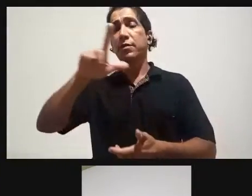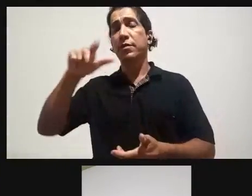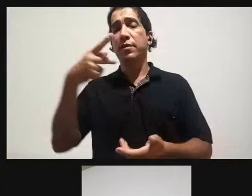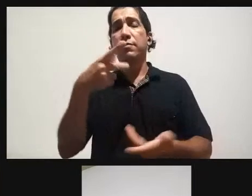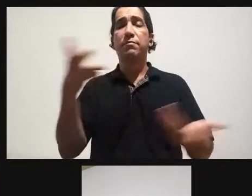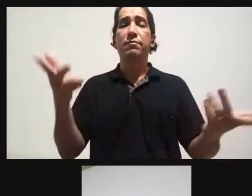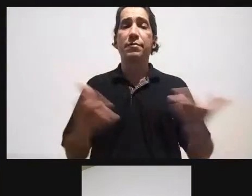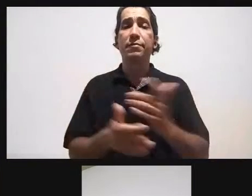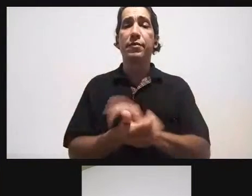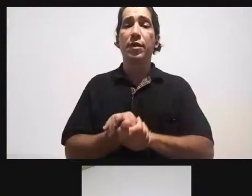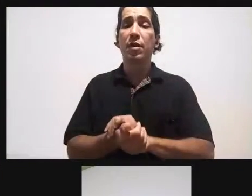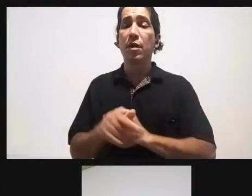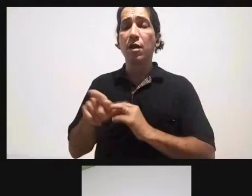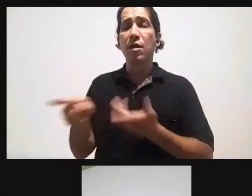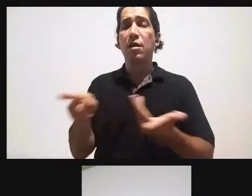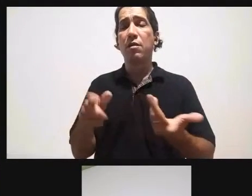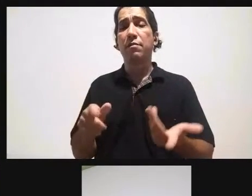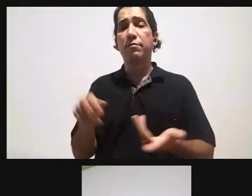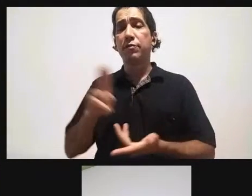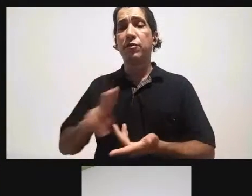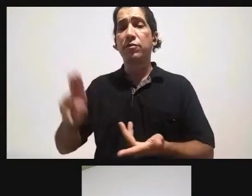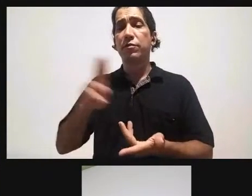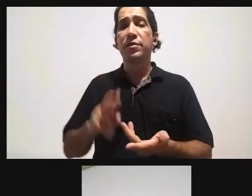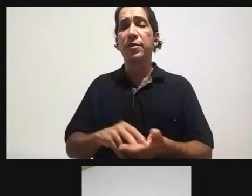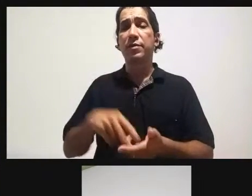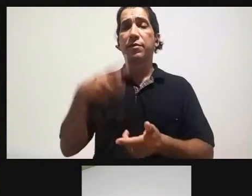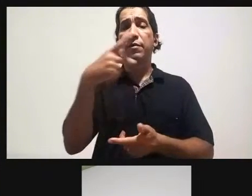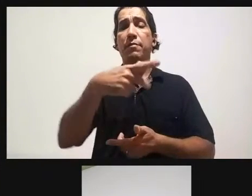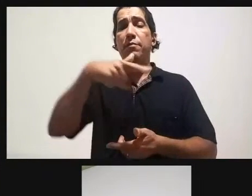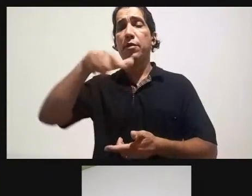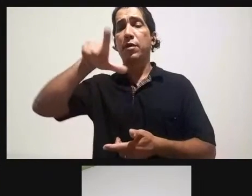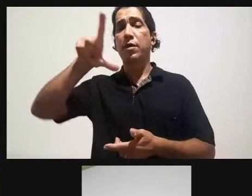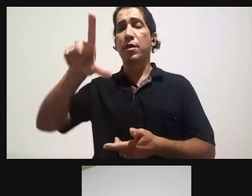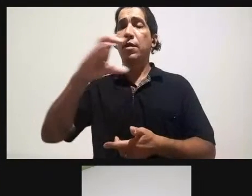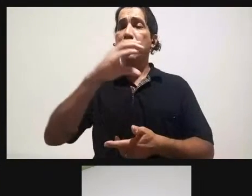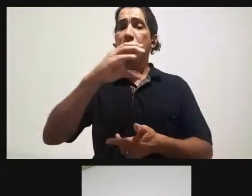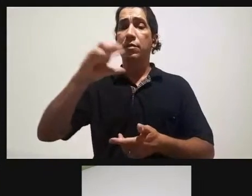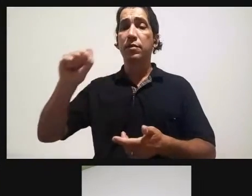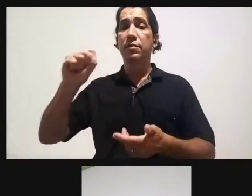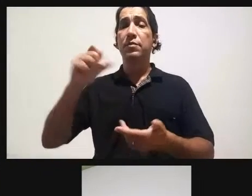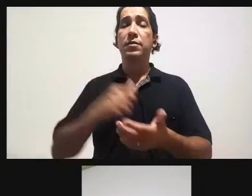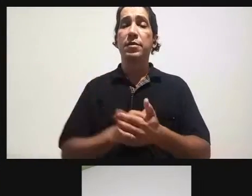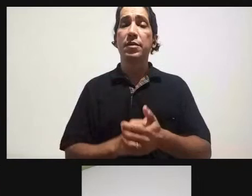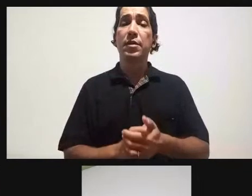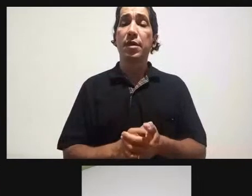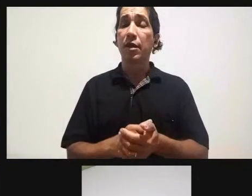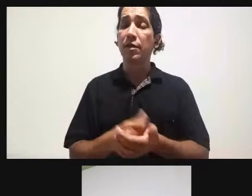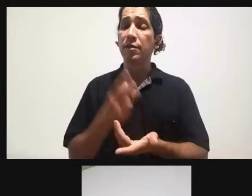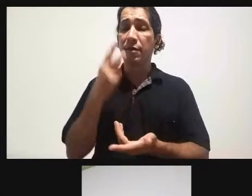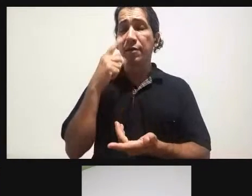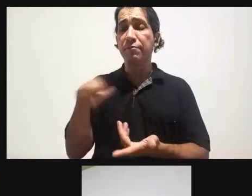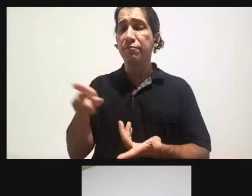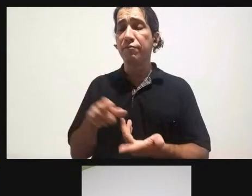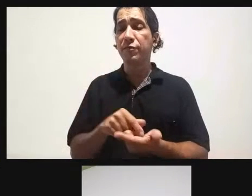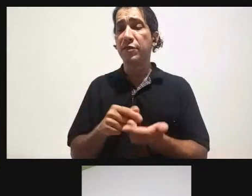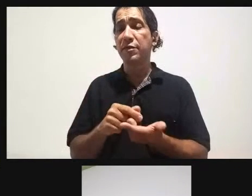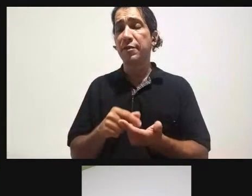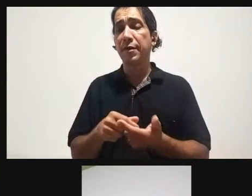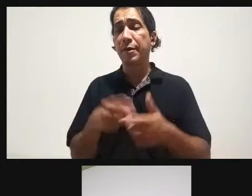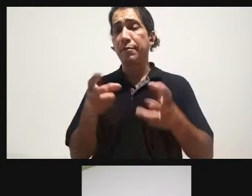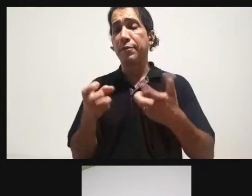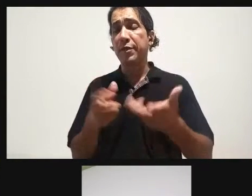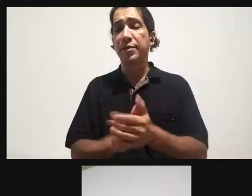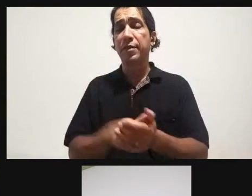né? Ele já utilizava PLCs lá no sistema dele. Você observa aí que nós estamos falando de um aviário de